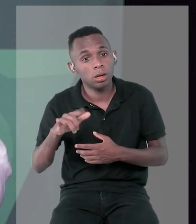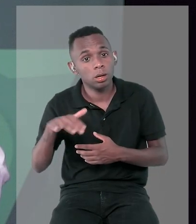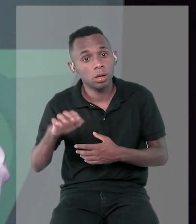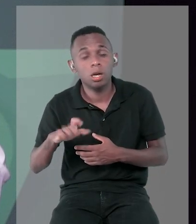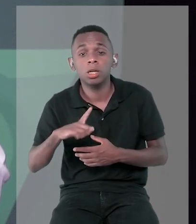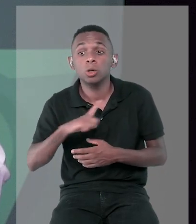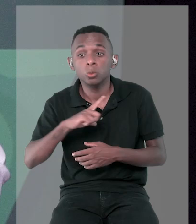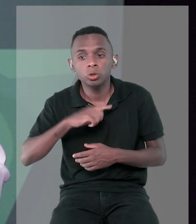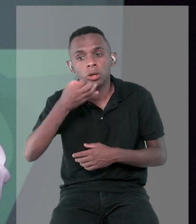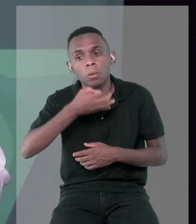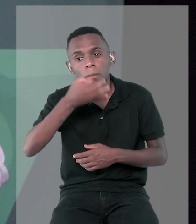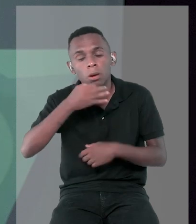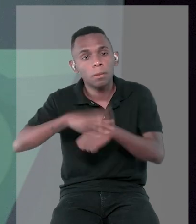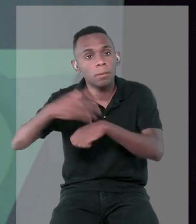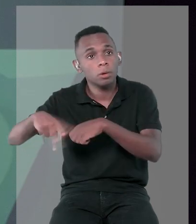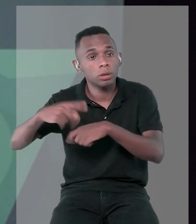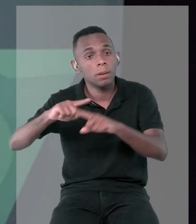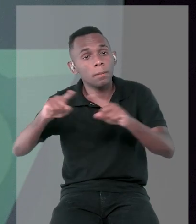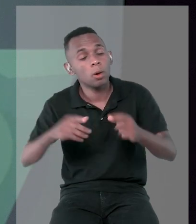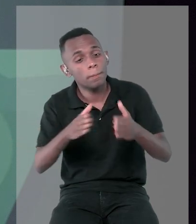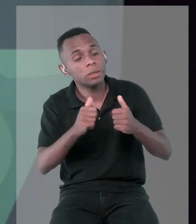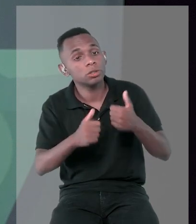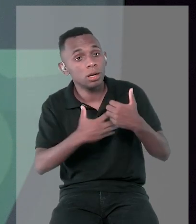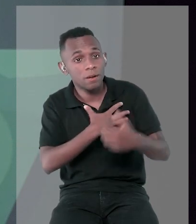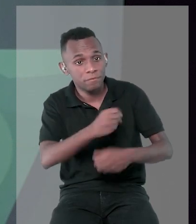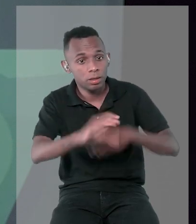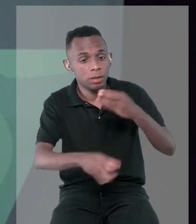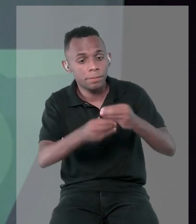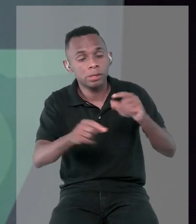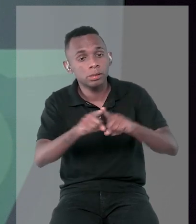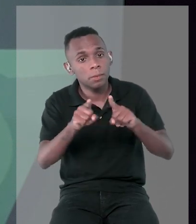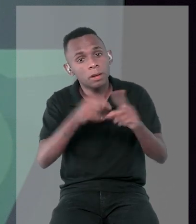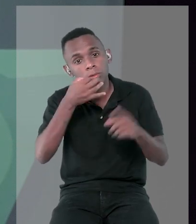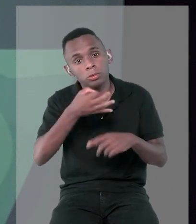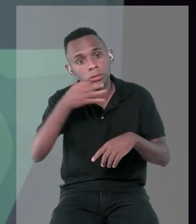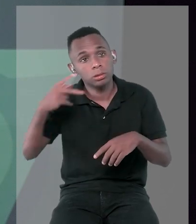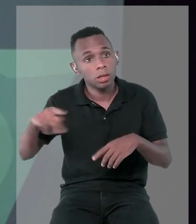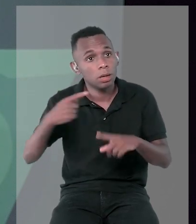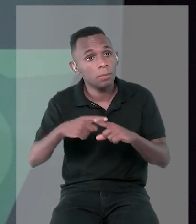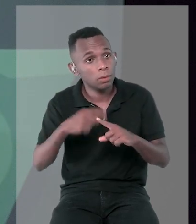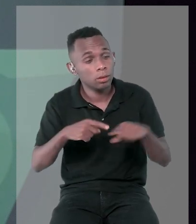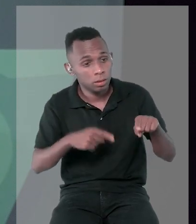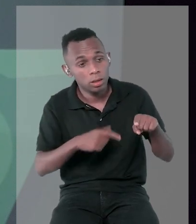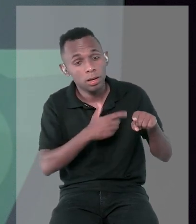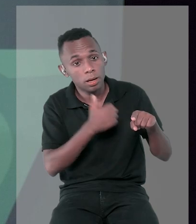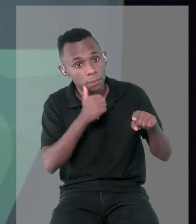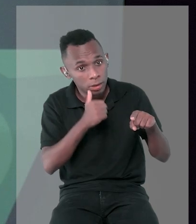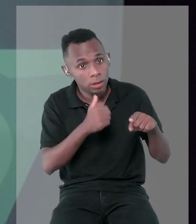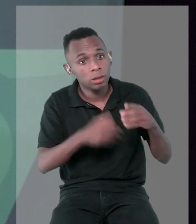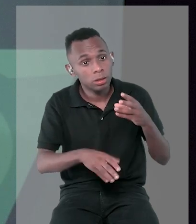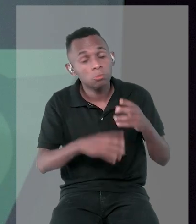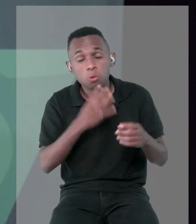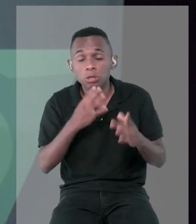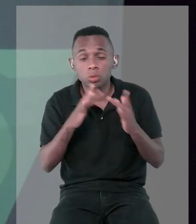tinha o depoimento dela, mas daí eu pedi para a filha, Marilu, complementar esse depoimento, porque a menina também conheceu